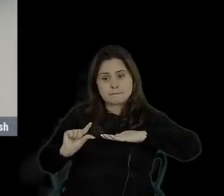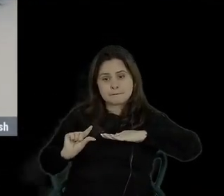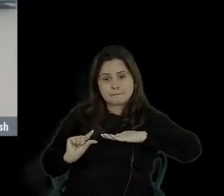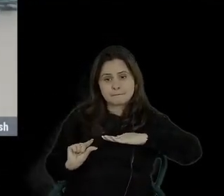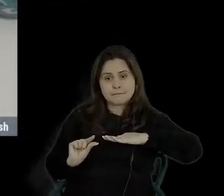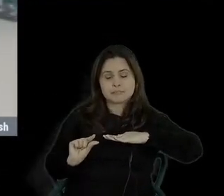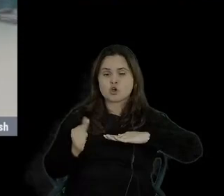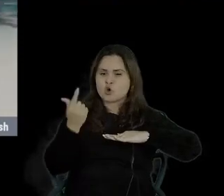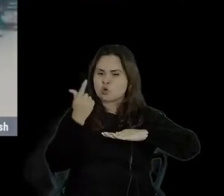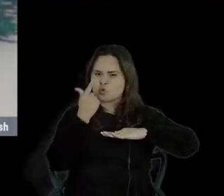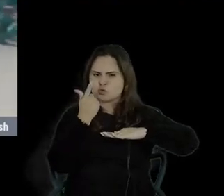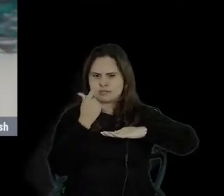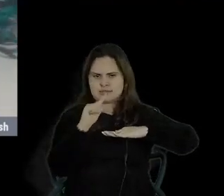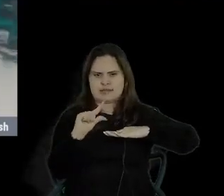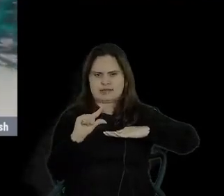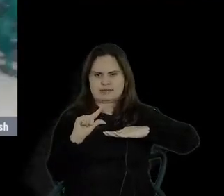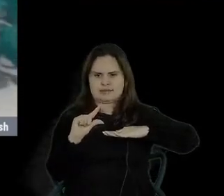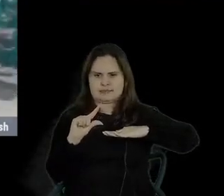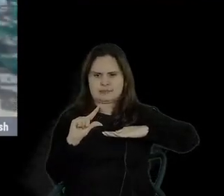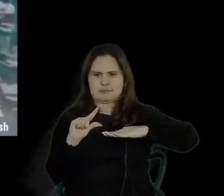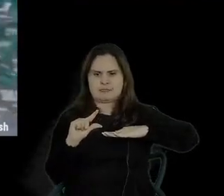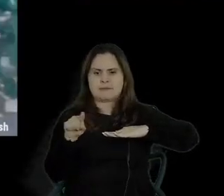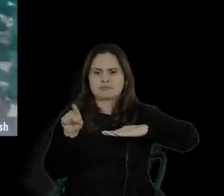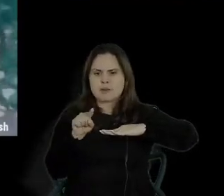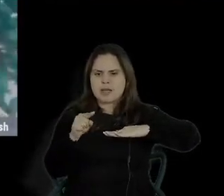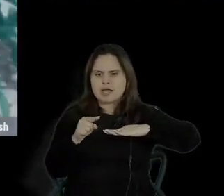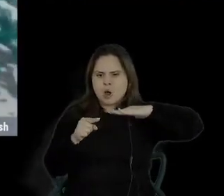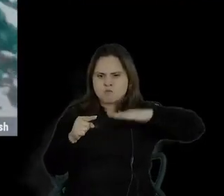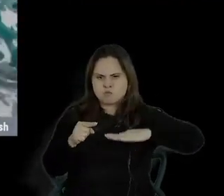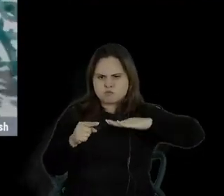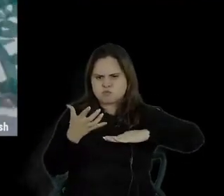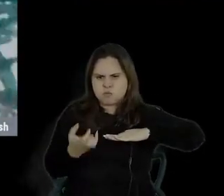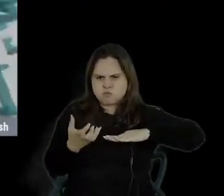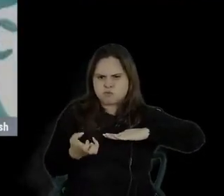grid, maior aderência ao piso? Próximo.